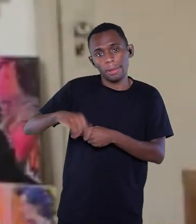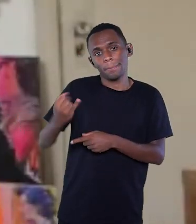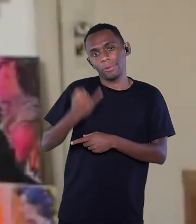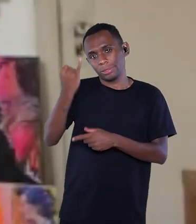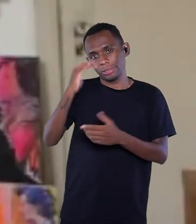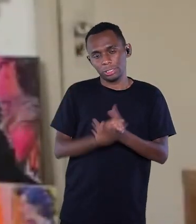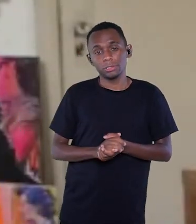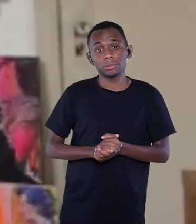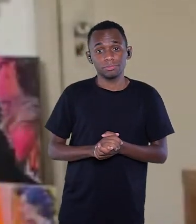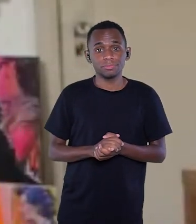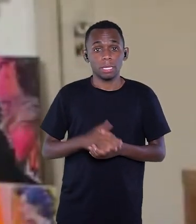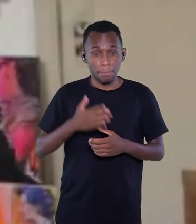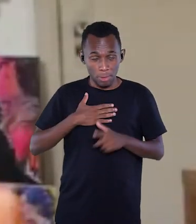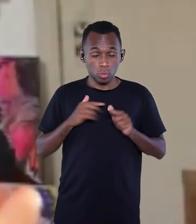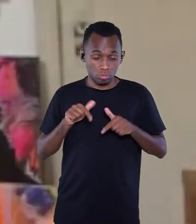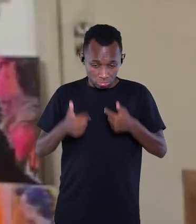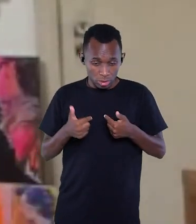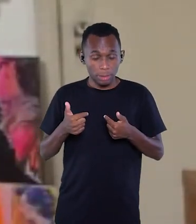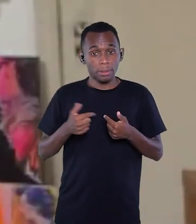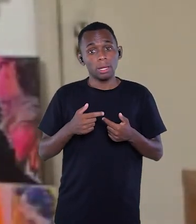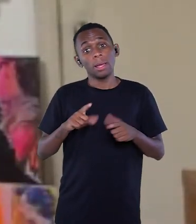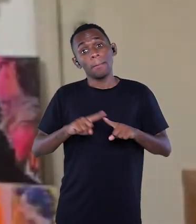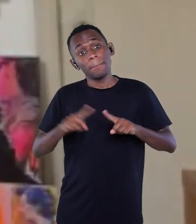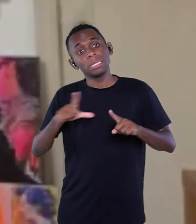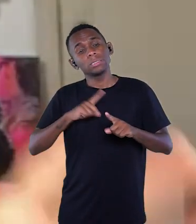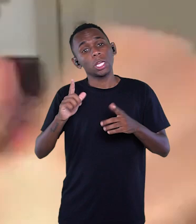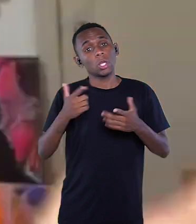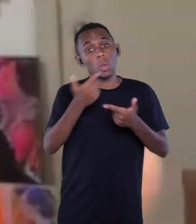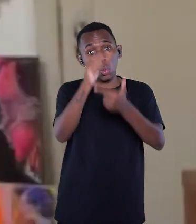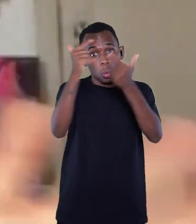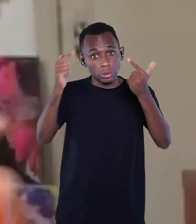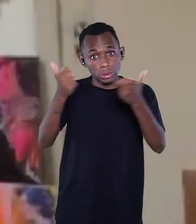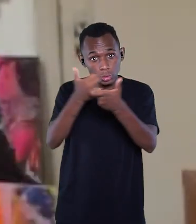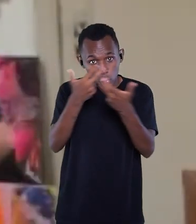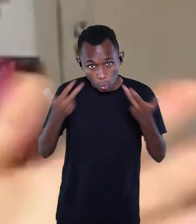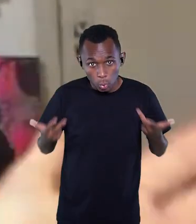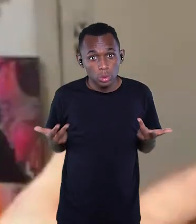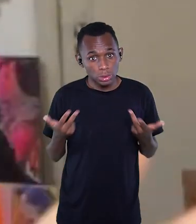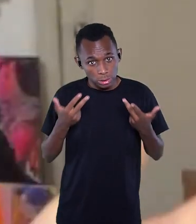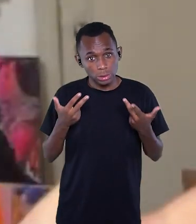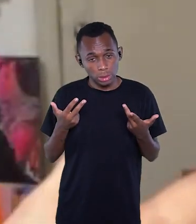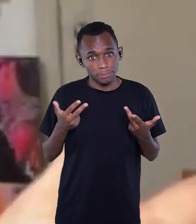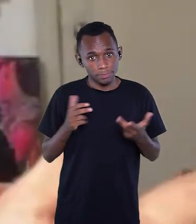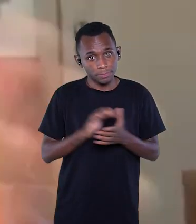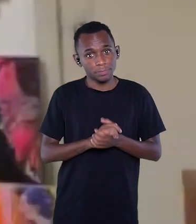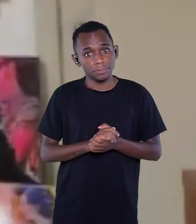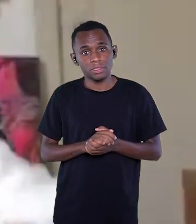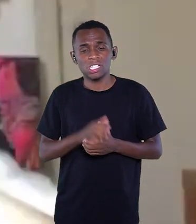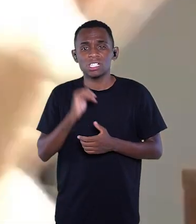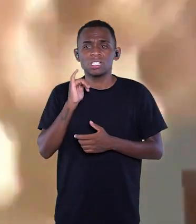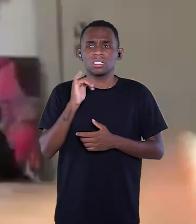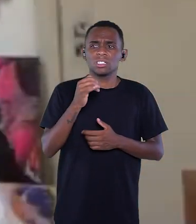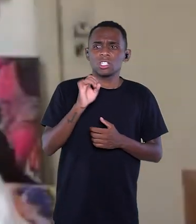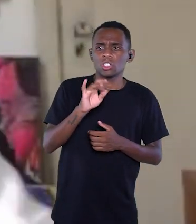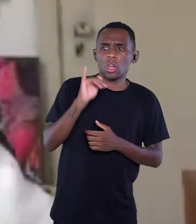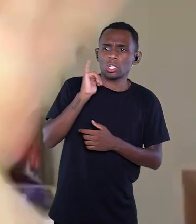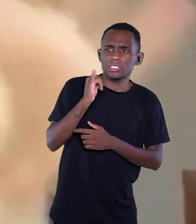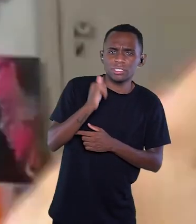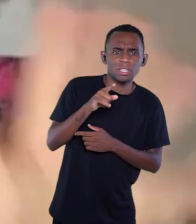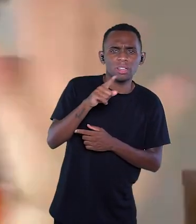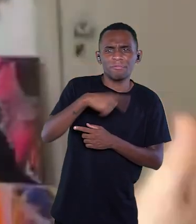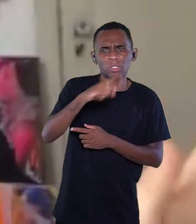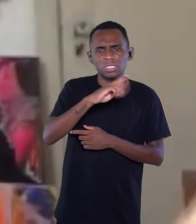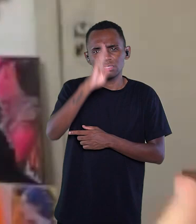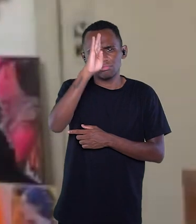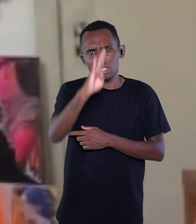estou fazendo também, mas a gente tem outras coisas que é um univos que não é um univos para dizer vocês não,